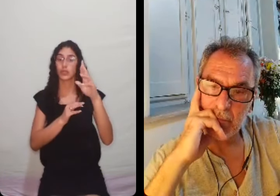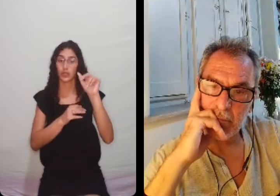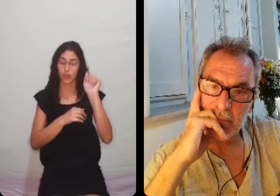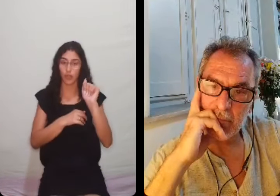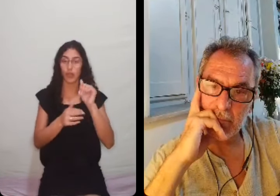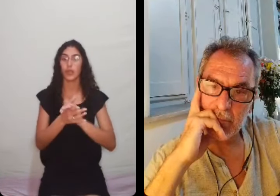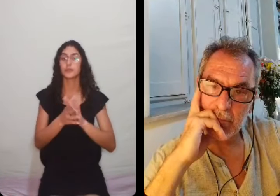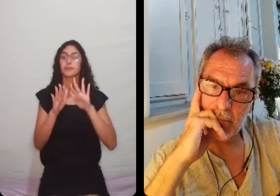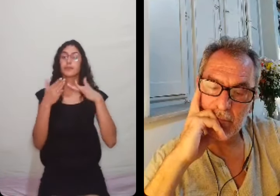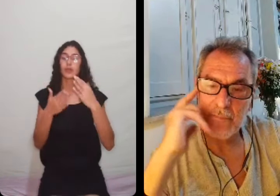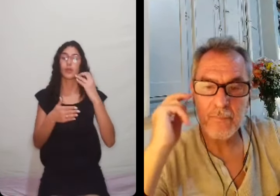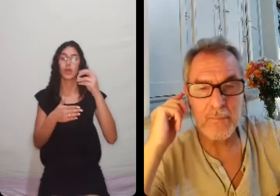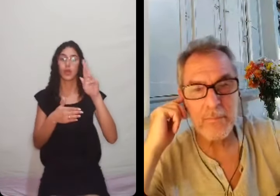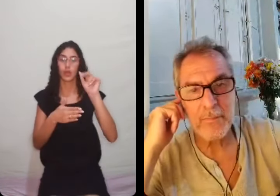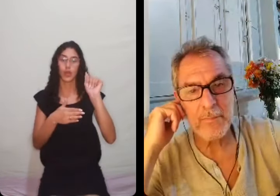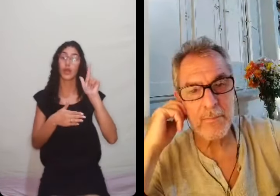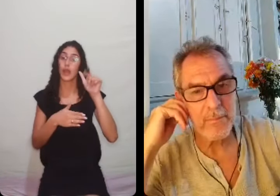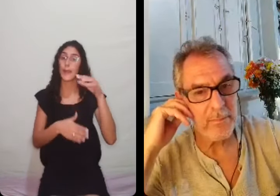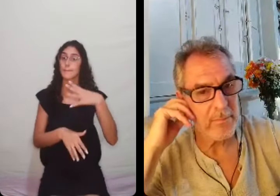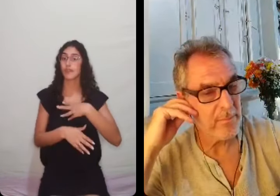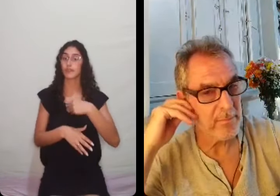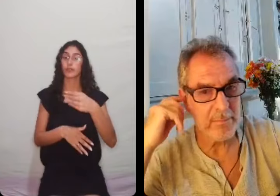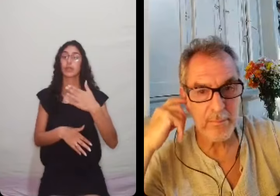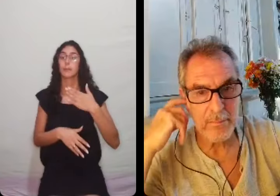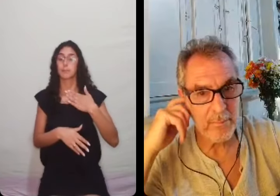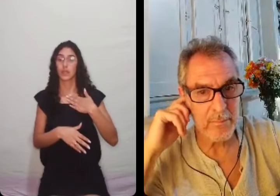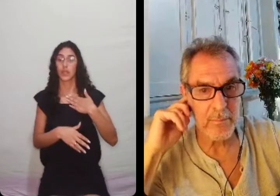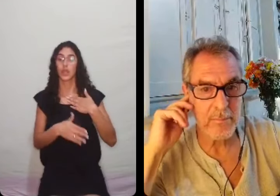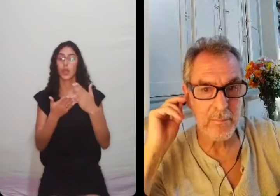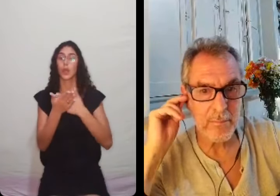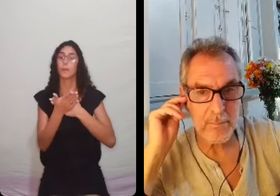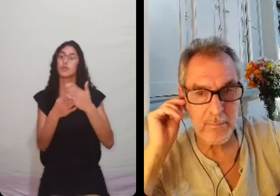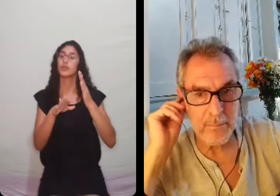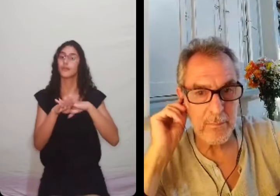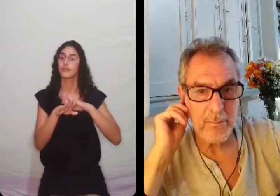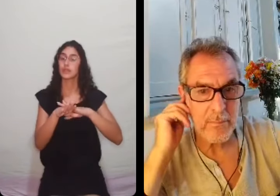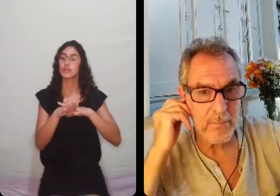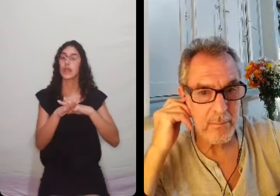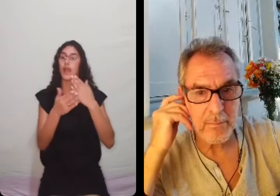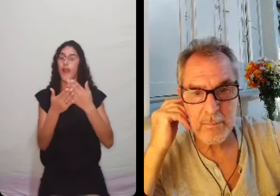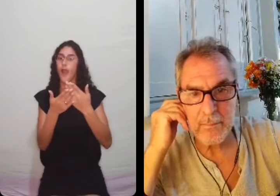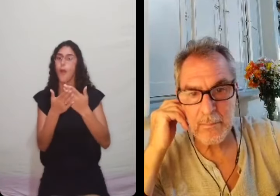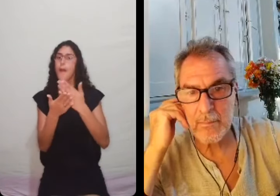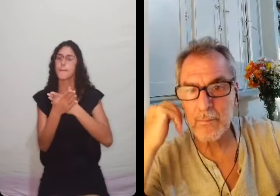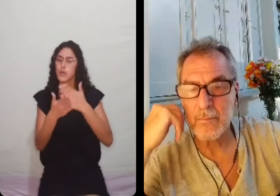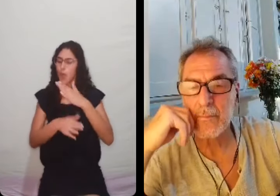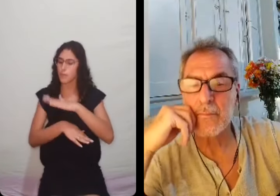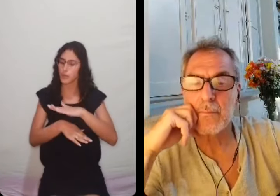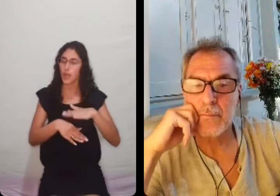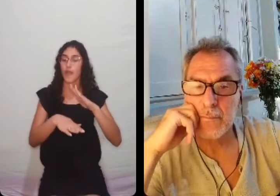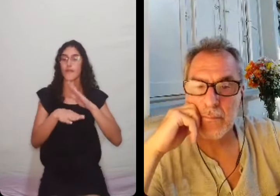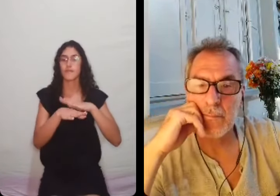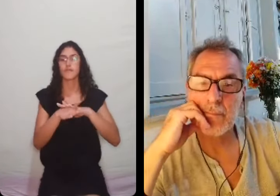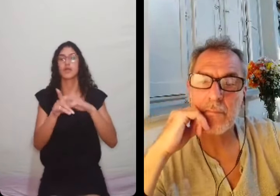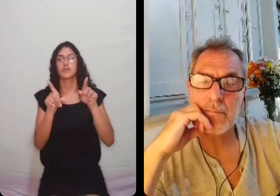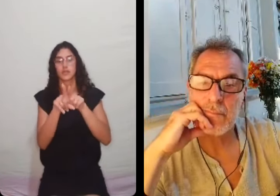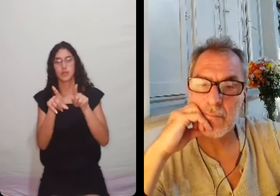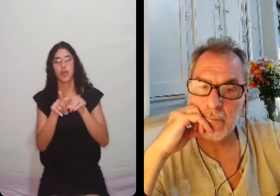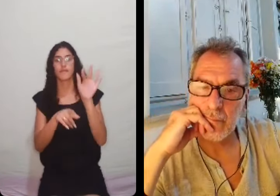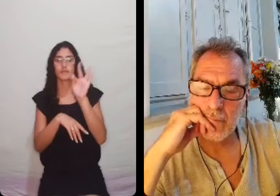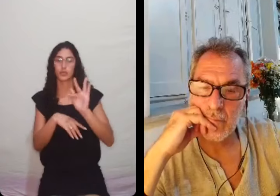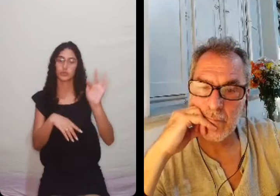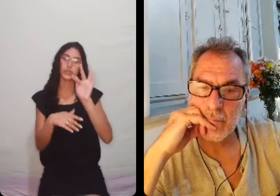Laszlo é minha filha. Que começou a fazer aula comigo. Desde criança. Fez a graduação na Unicamp. E fez a pós-graduação